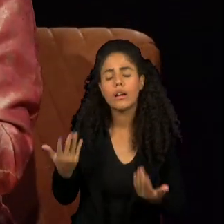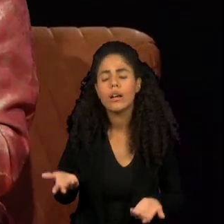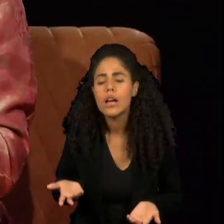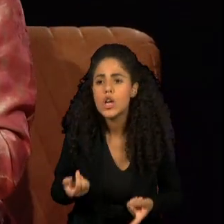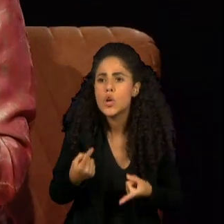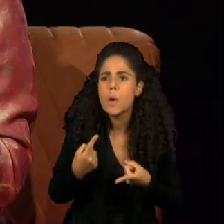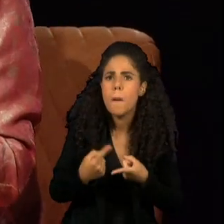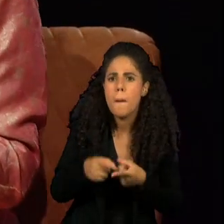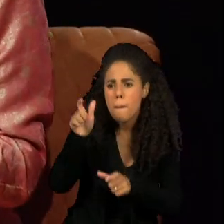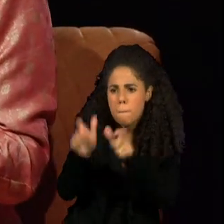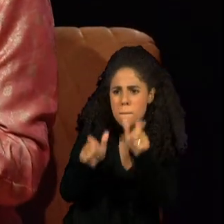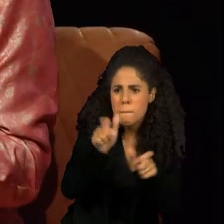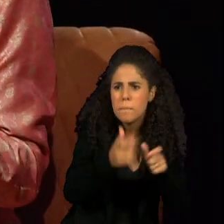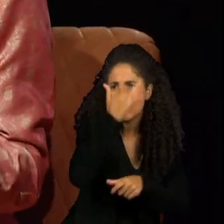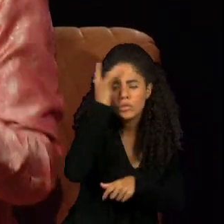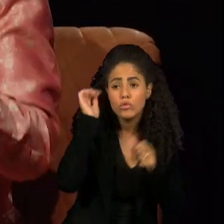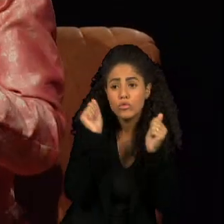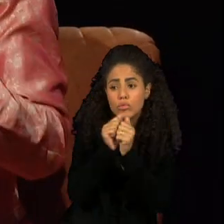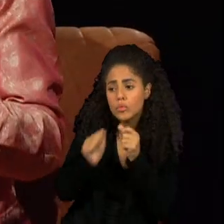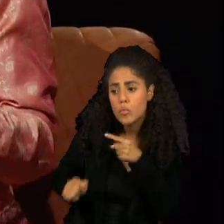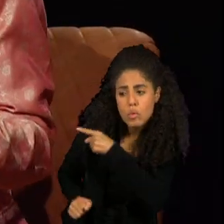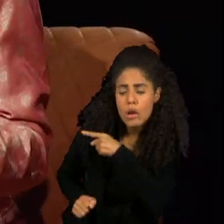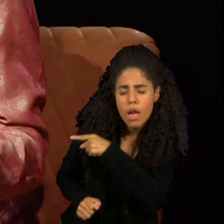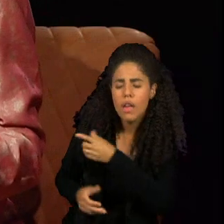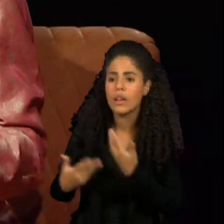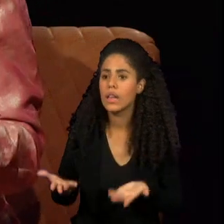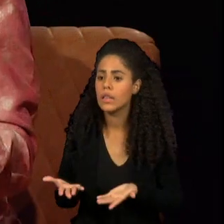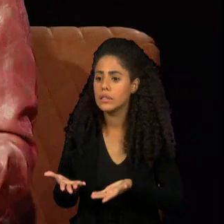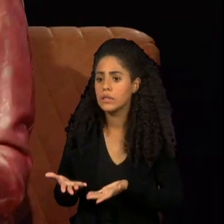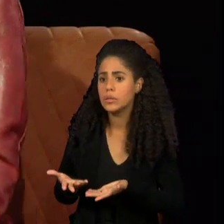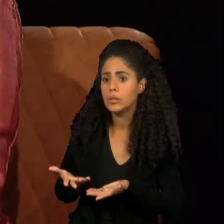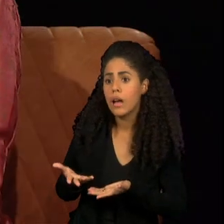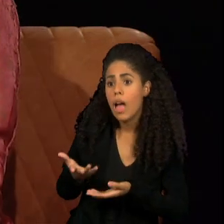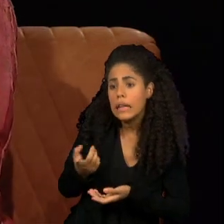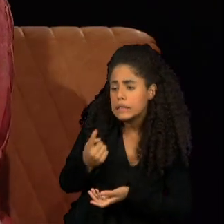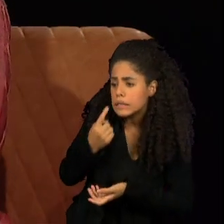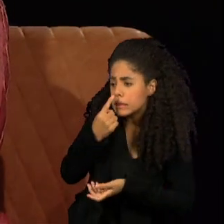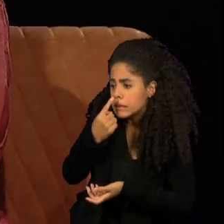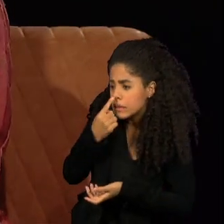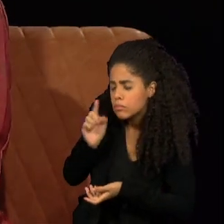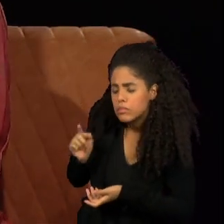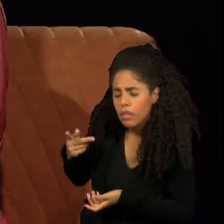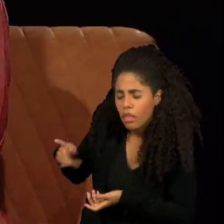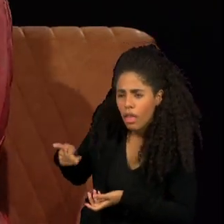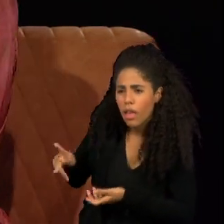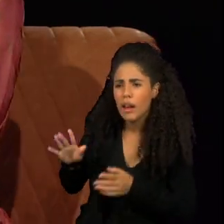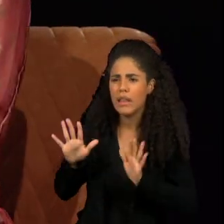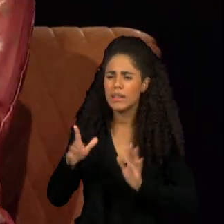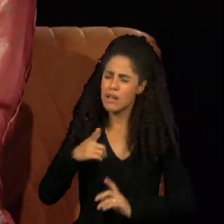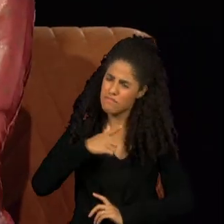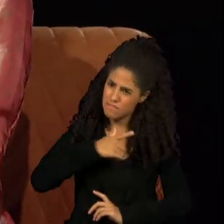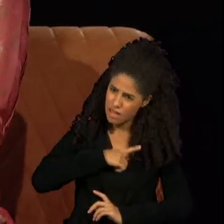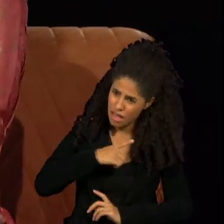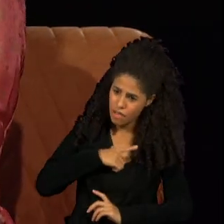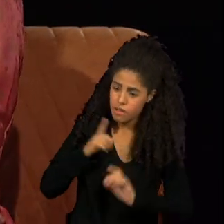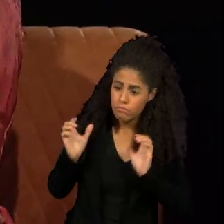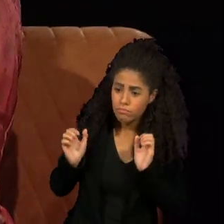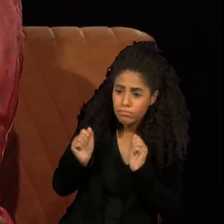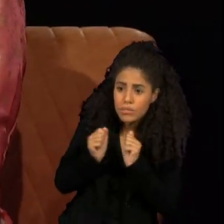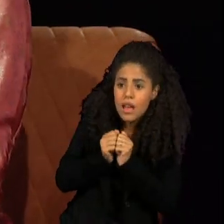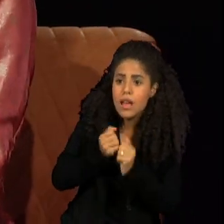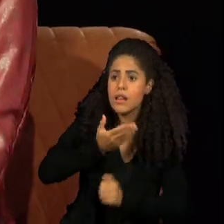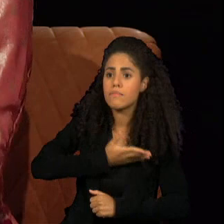sobre pessoas que estavam com ele, sabe? Muito íntimas. Ele me revelava. Existiu essa amizade até a hora dele